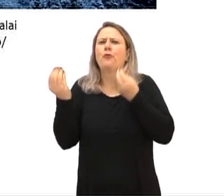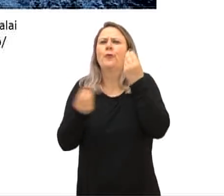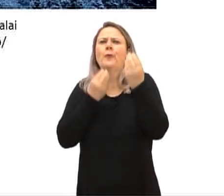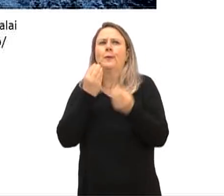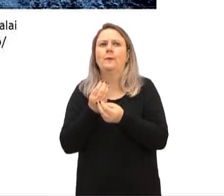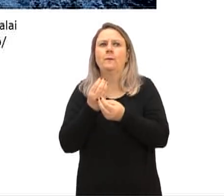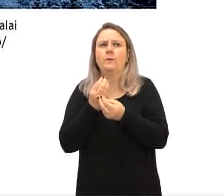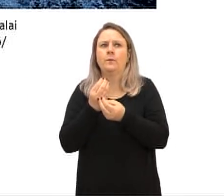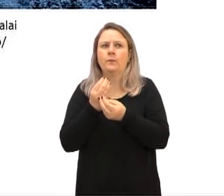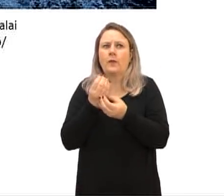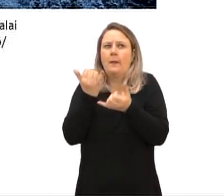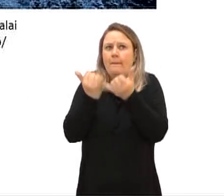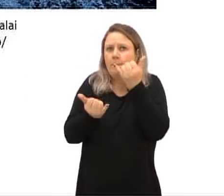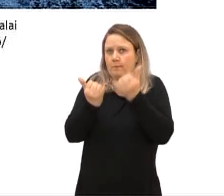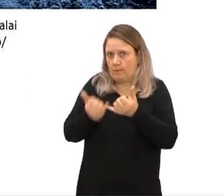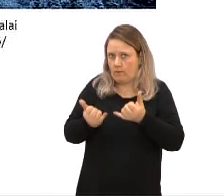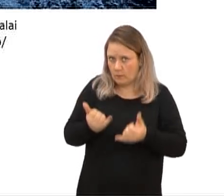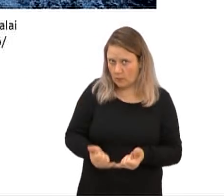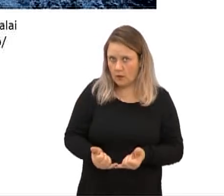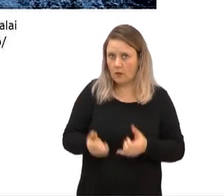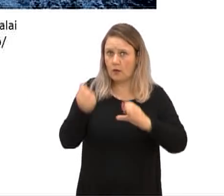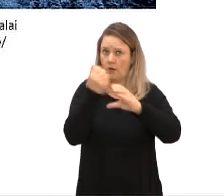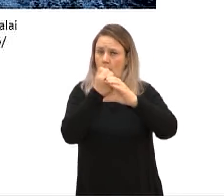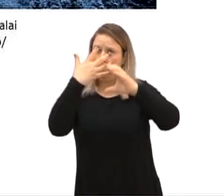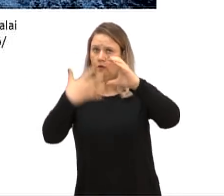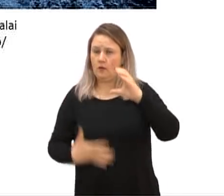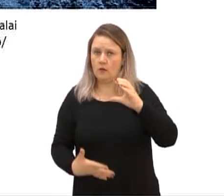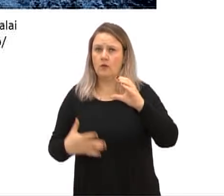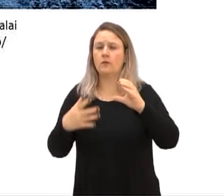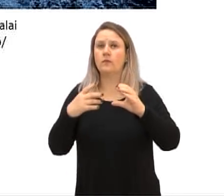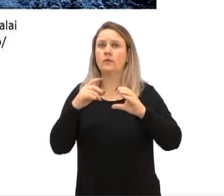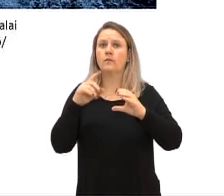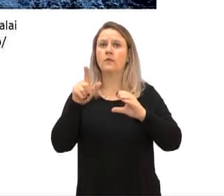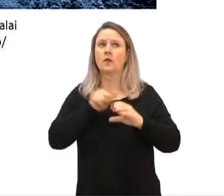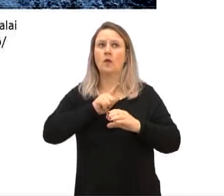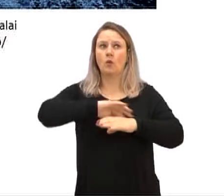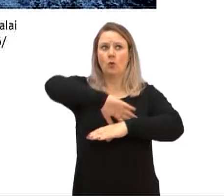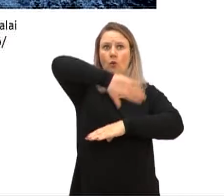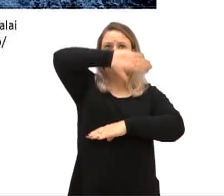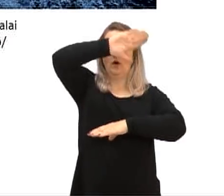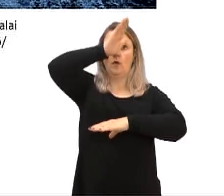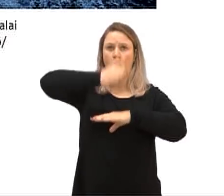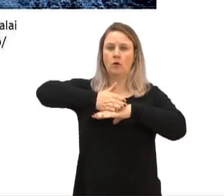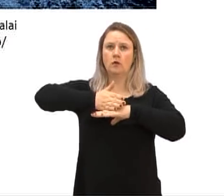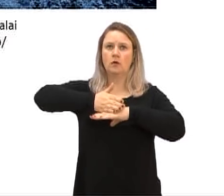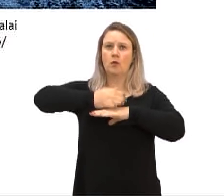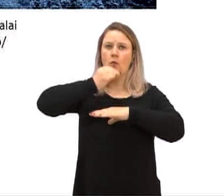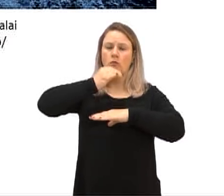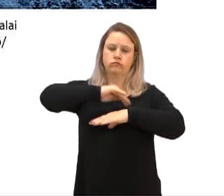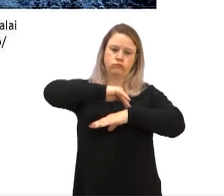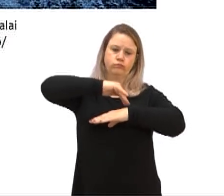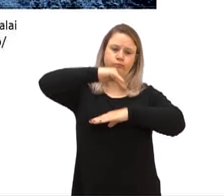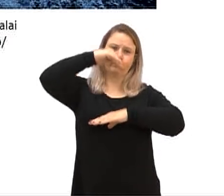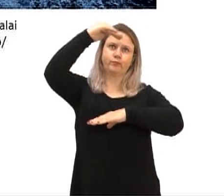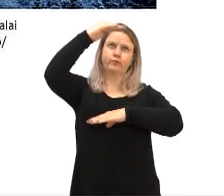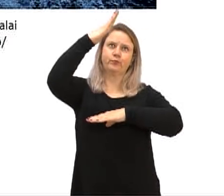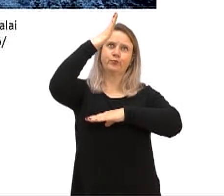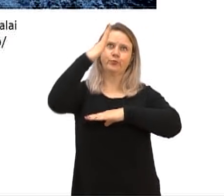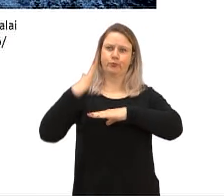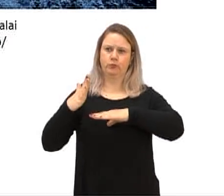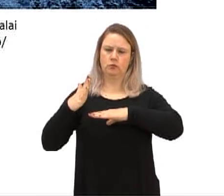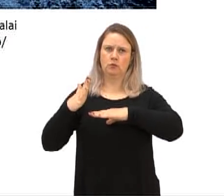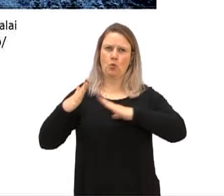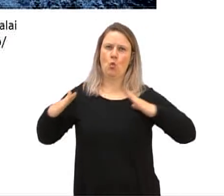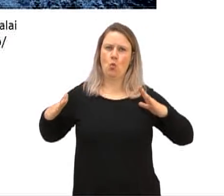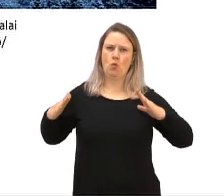são de fato parecidas, né, as características delas, que são o quê? Essas montanhas mais pontiagudas, porque isso